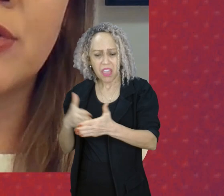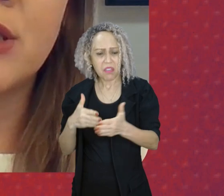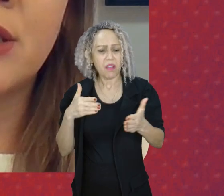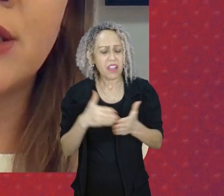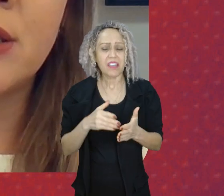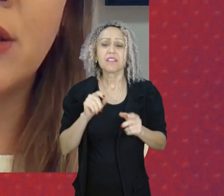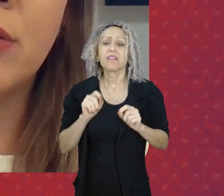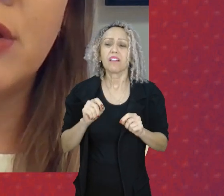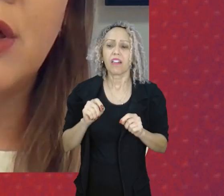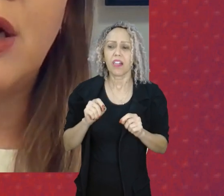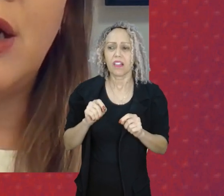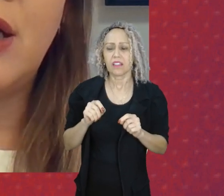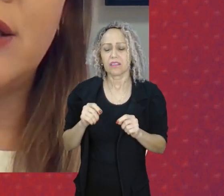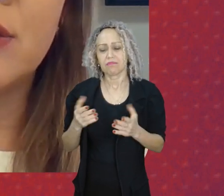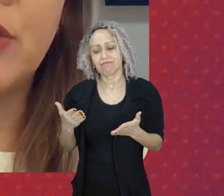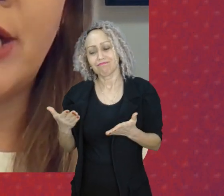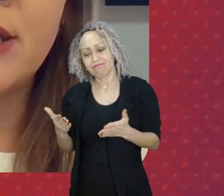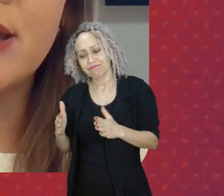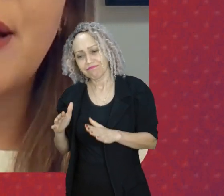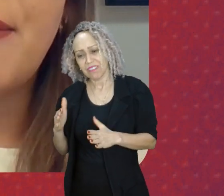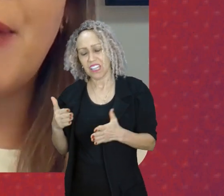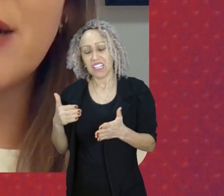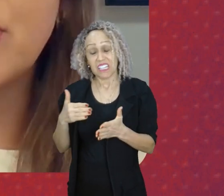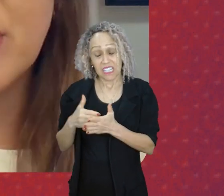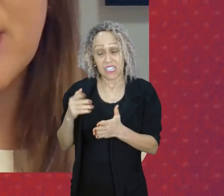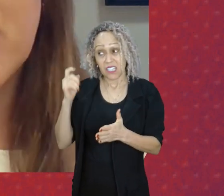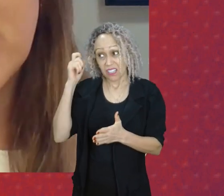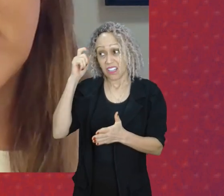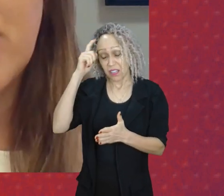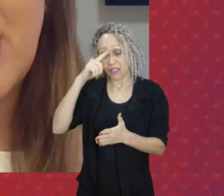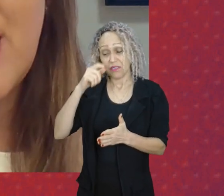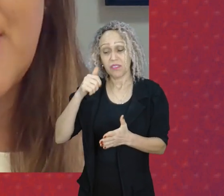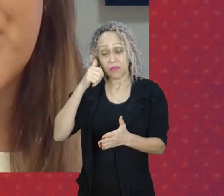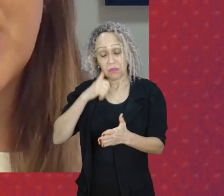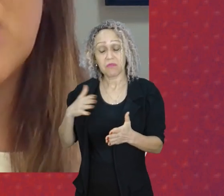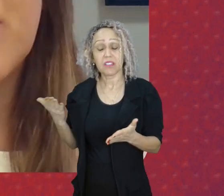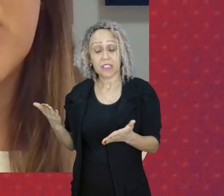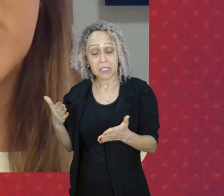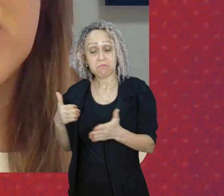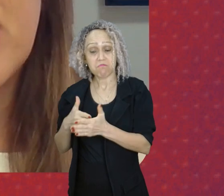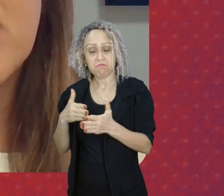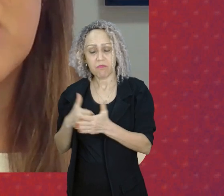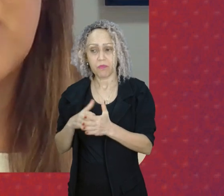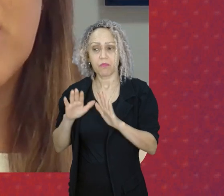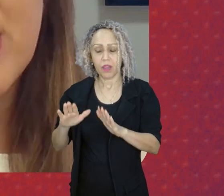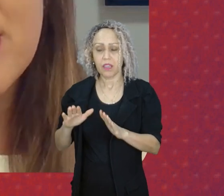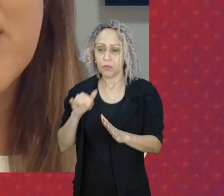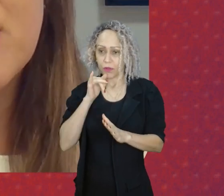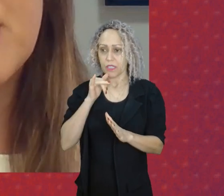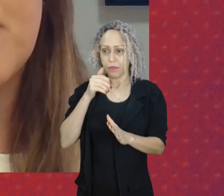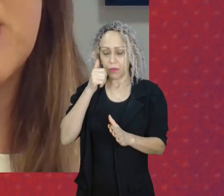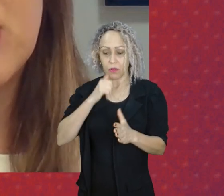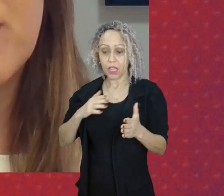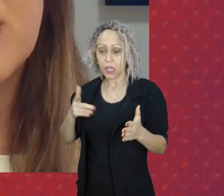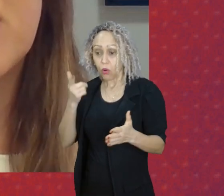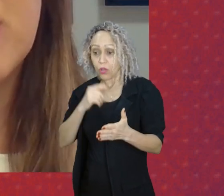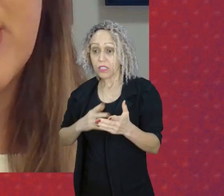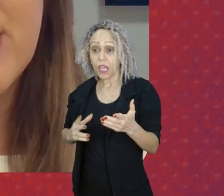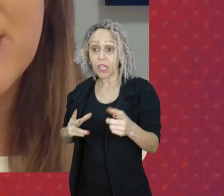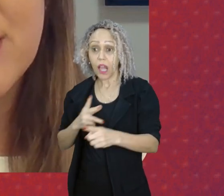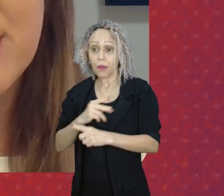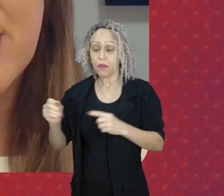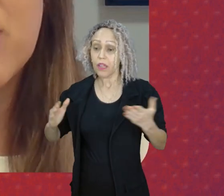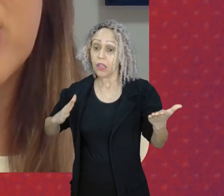inviabilizando muitas vezes a eleição das mulheres. Mas quando elas chegam lá, a dificuldade delas é de focalizar as perspectivas